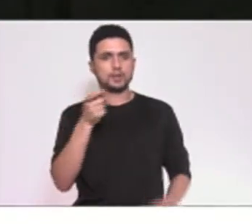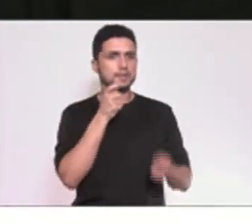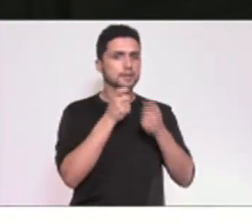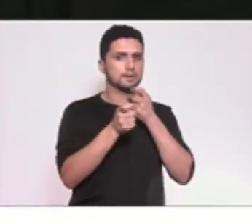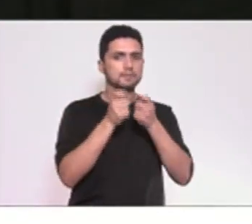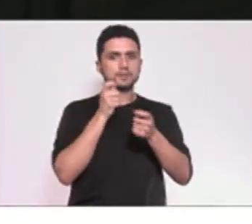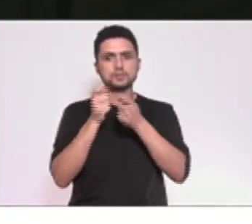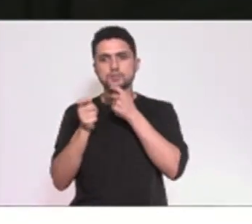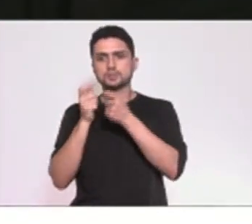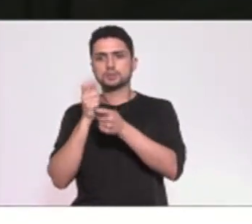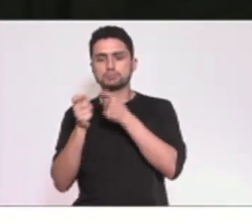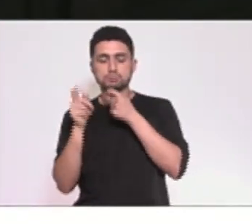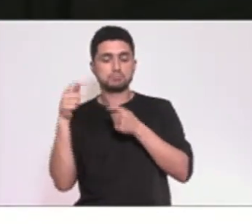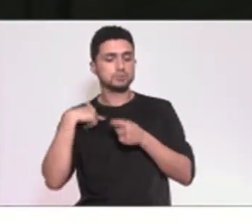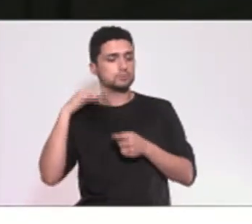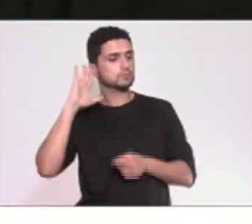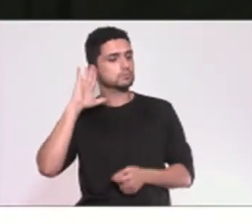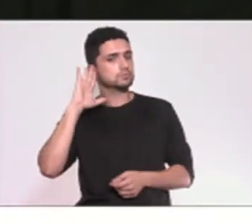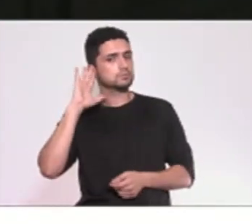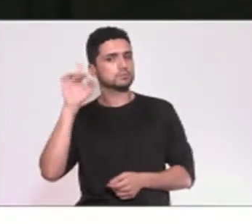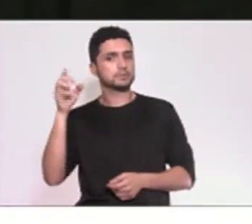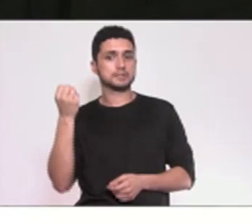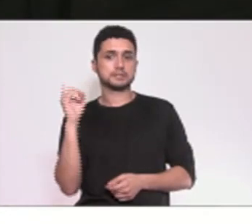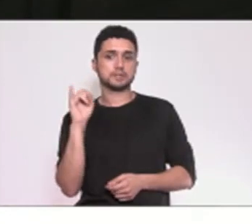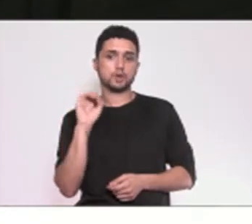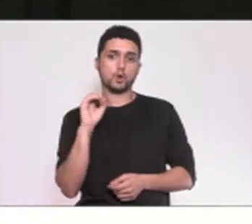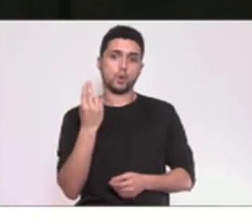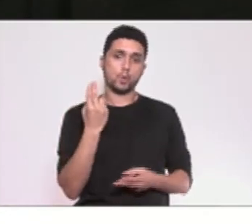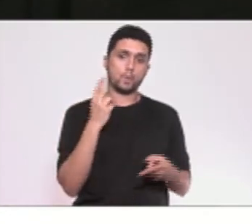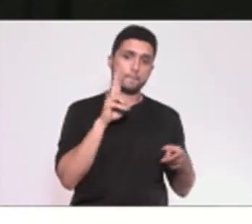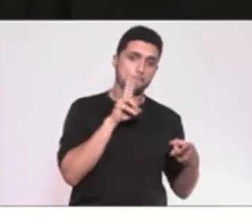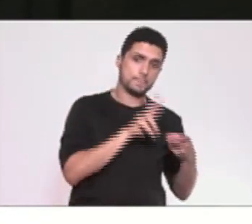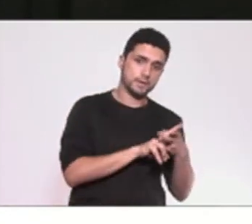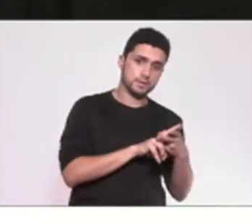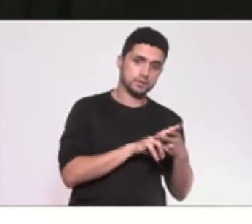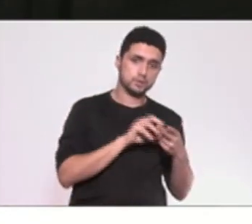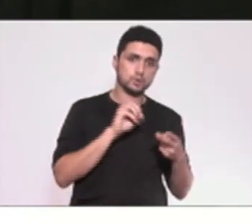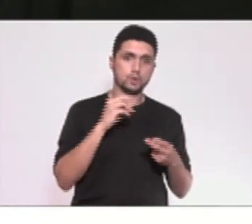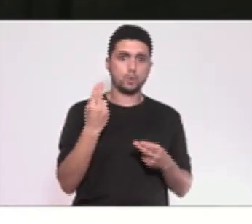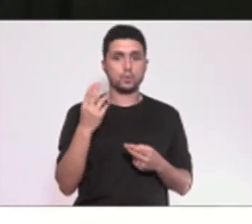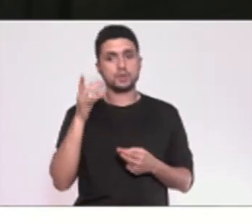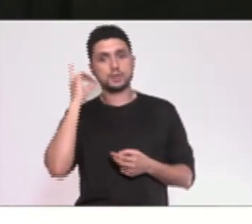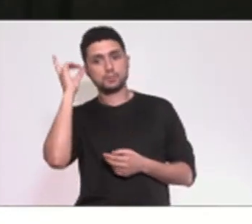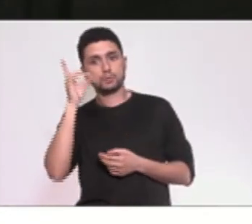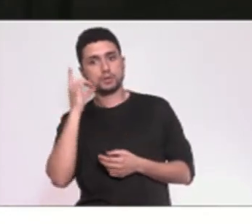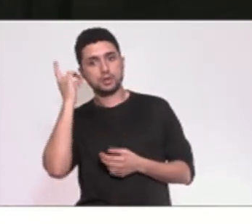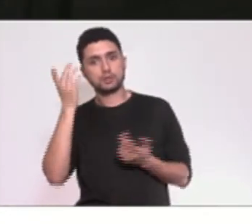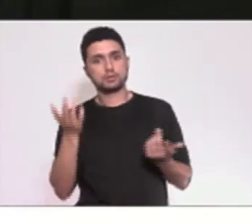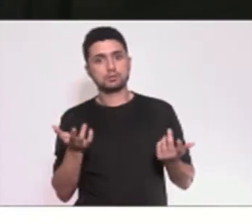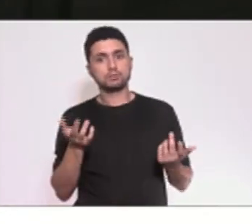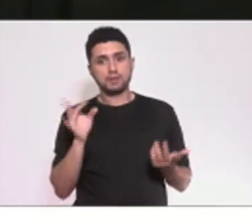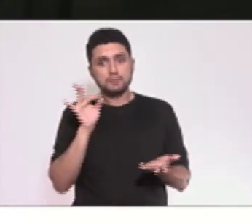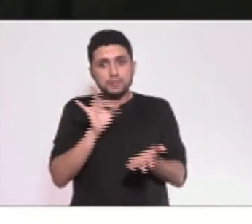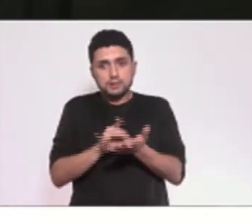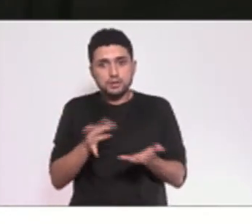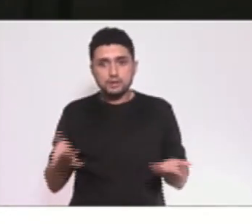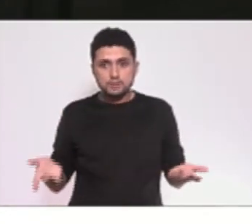entrevista que ou é preso ou é deputado. É